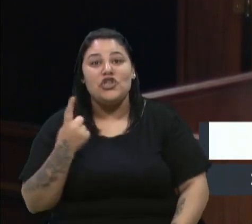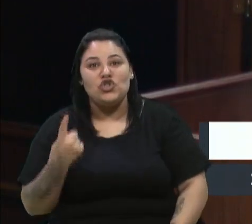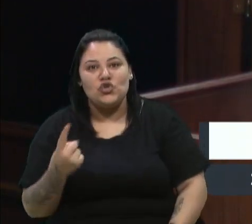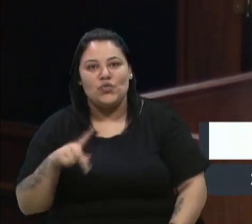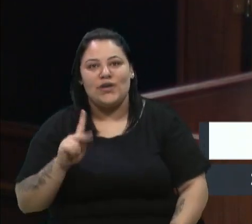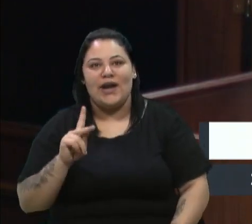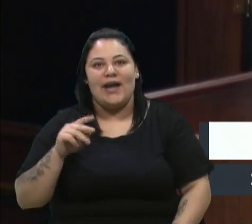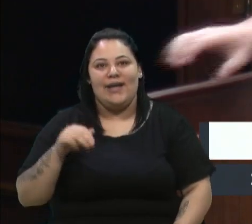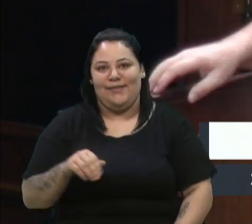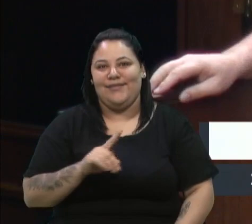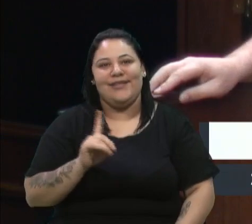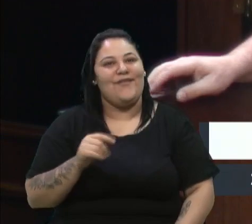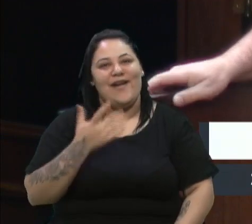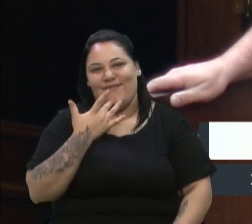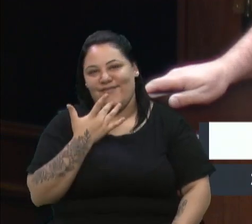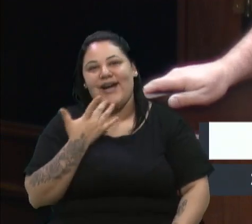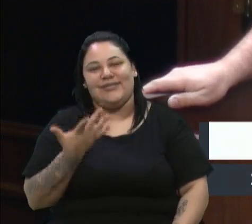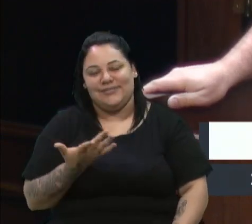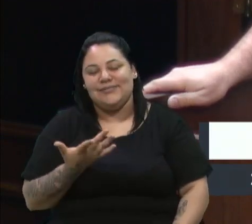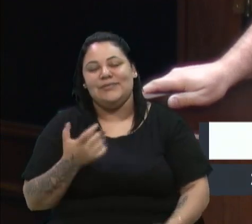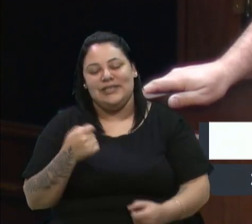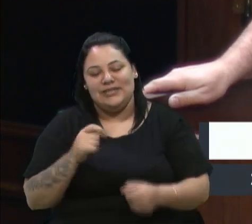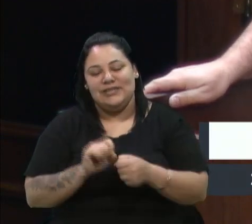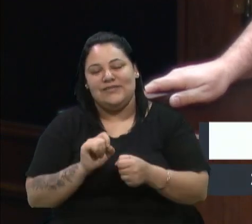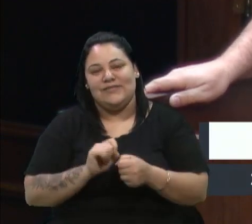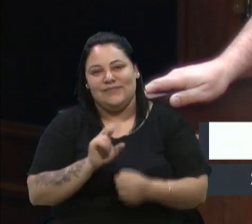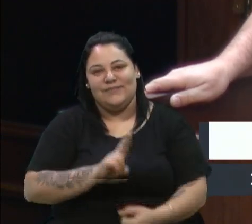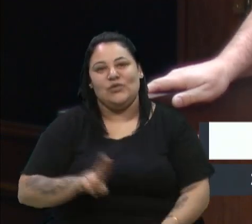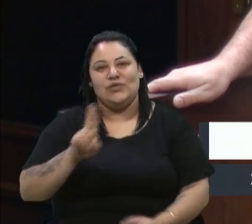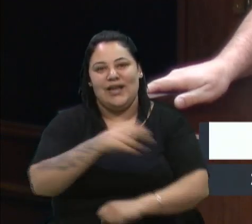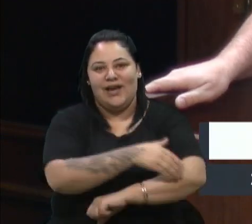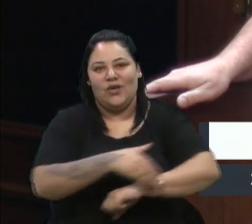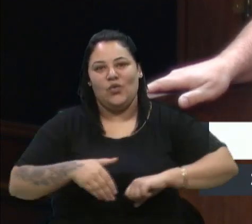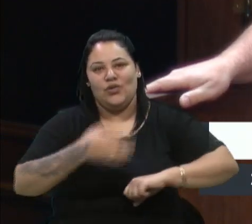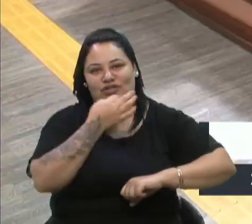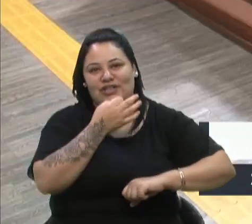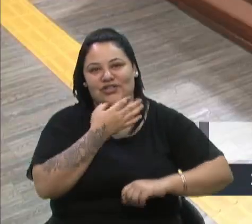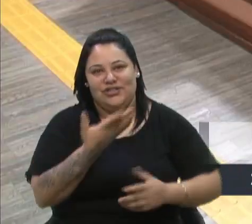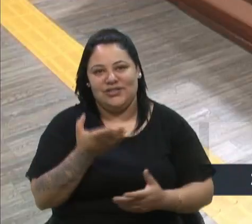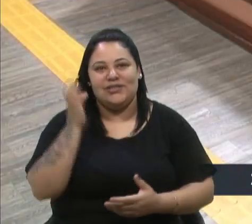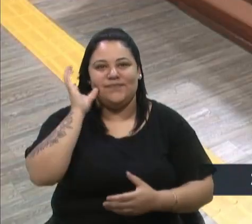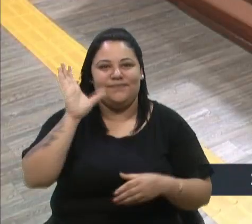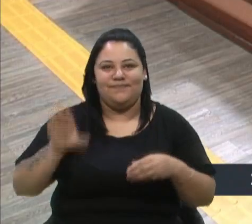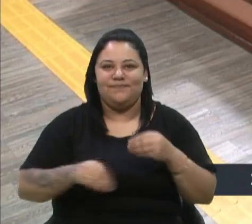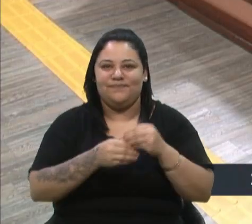21 quilômetros dentro do centro de Caxias do Sul. Vereador Cadore, seu à parte.